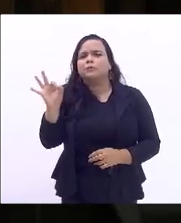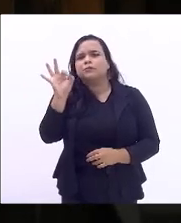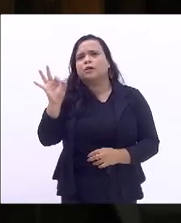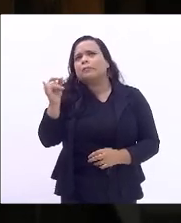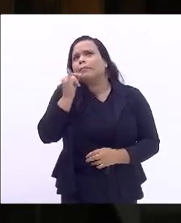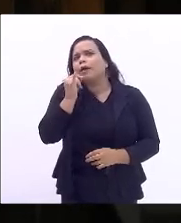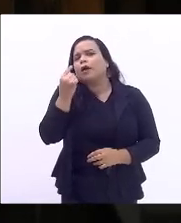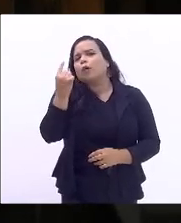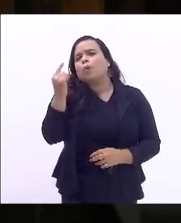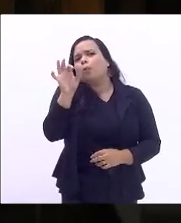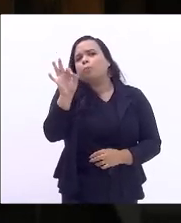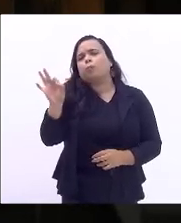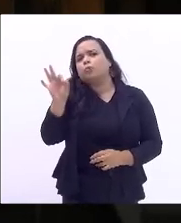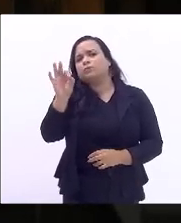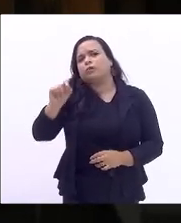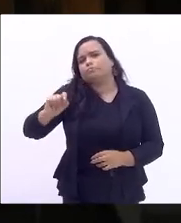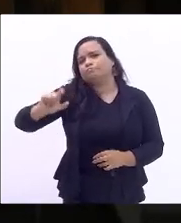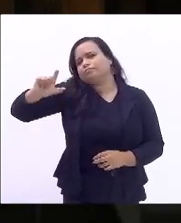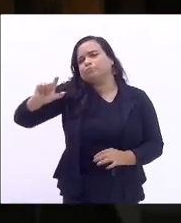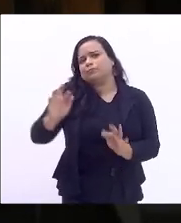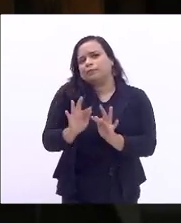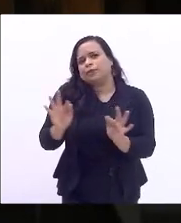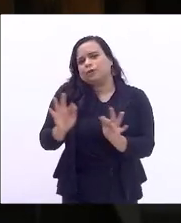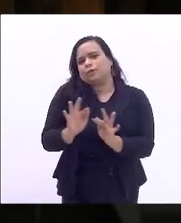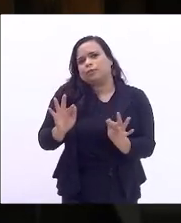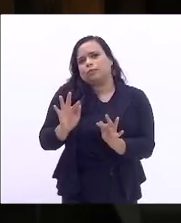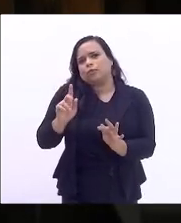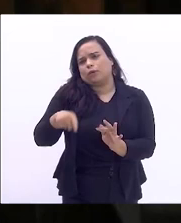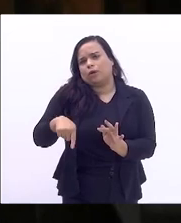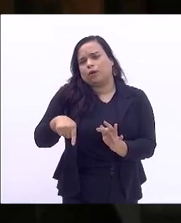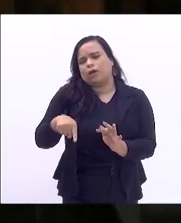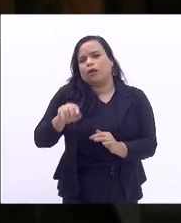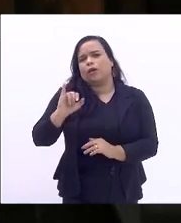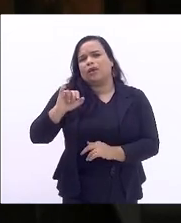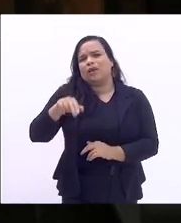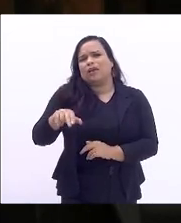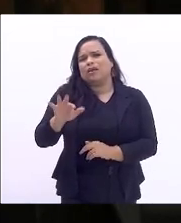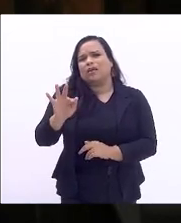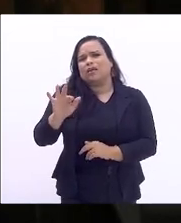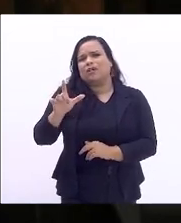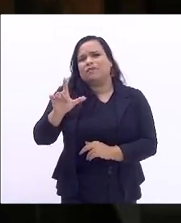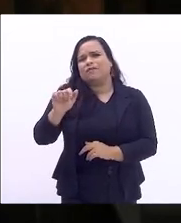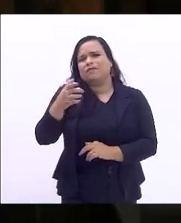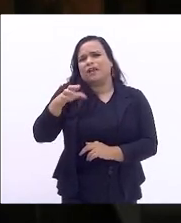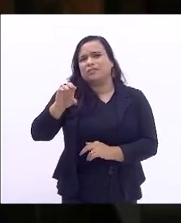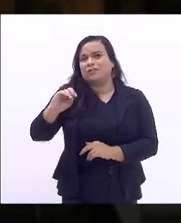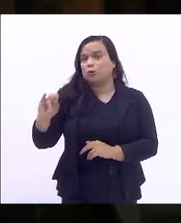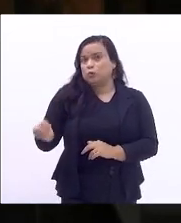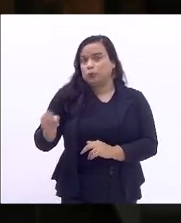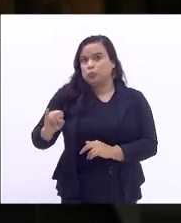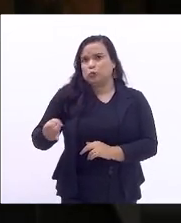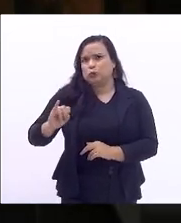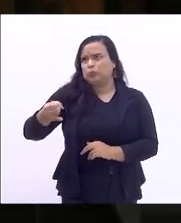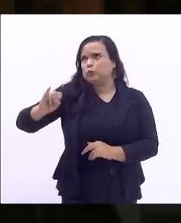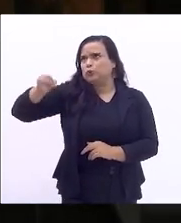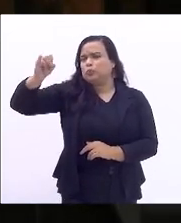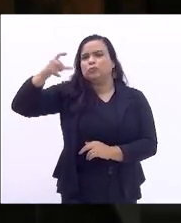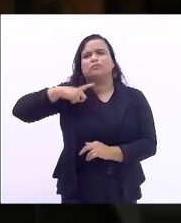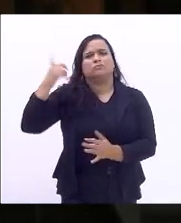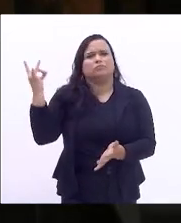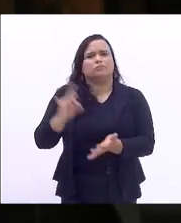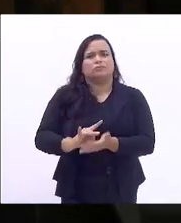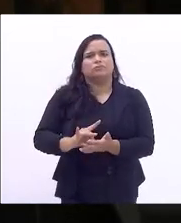menos um por cento a mais no mínimo que a inflação nós estamos com a inflação Real em